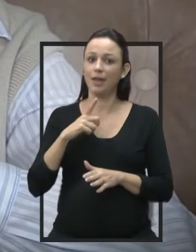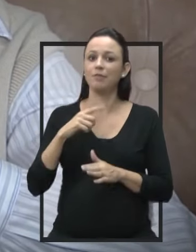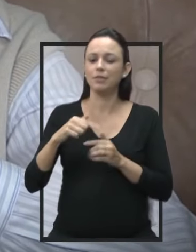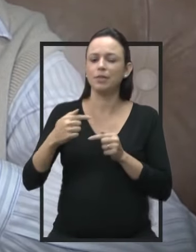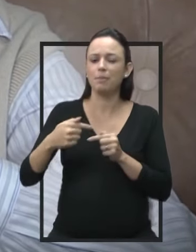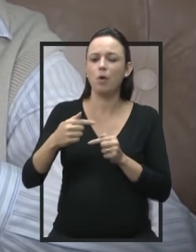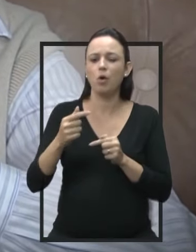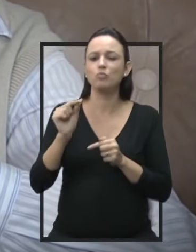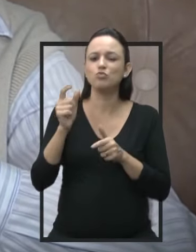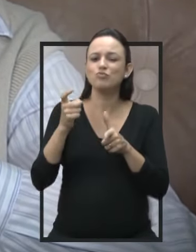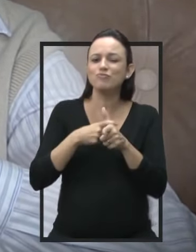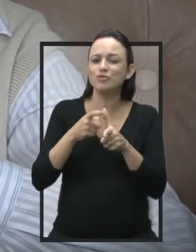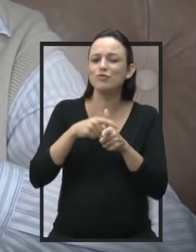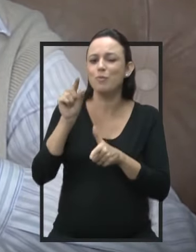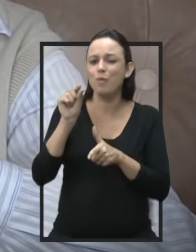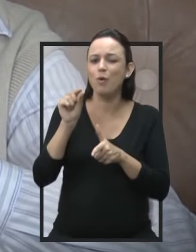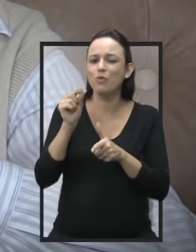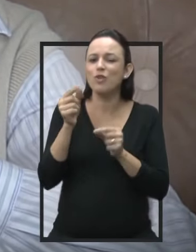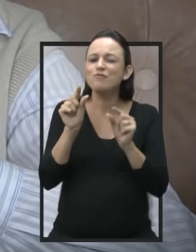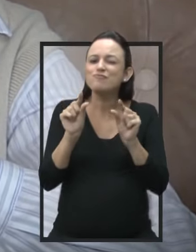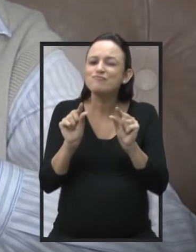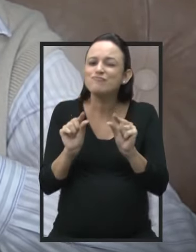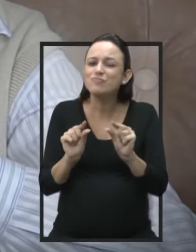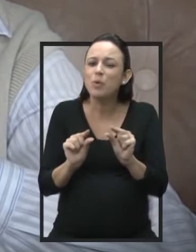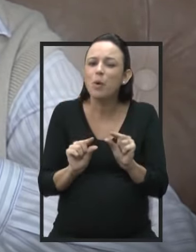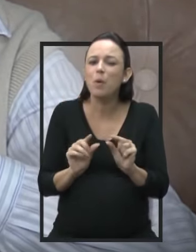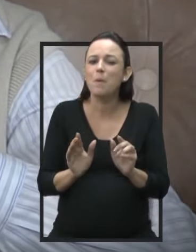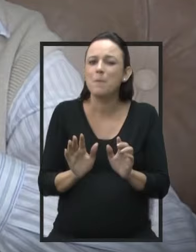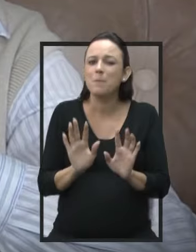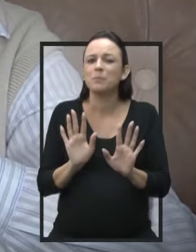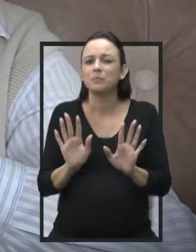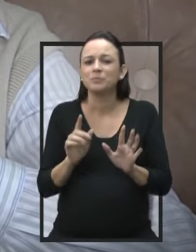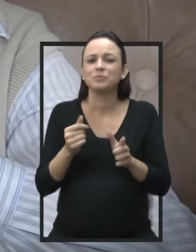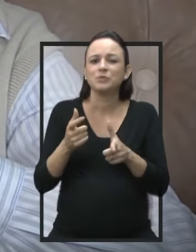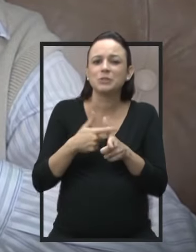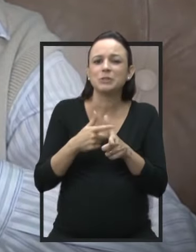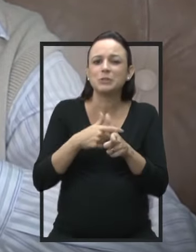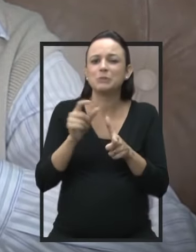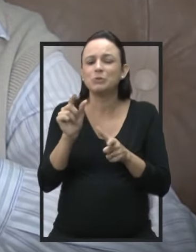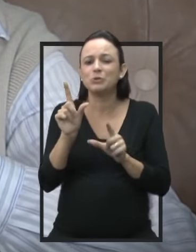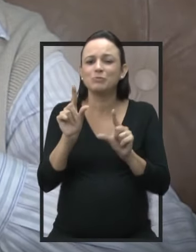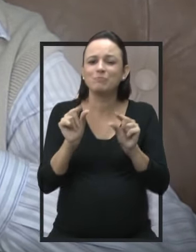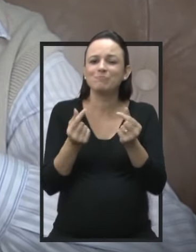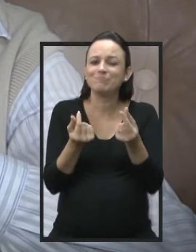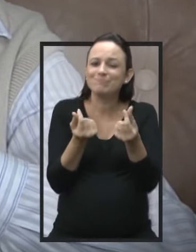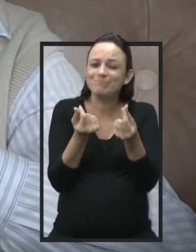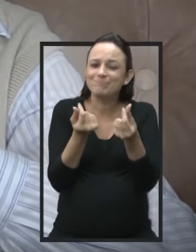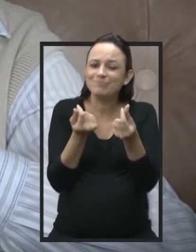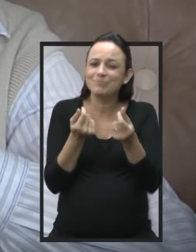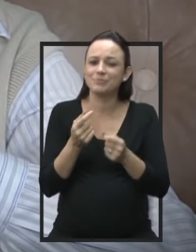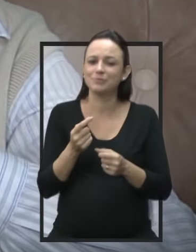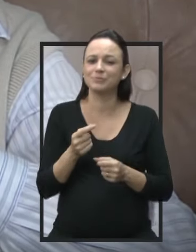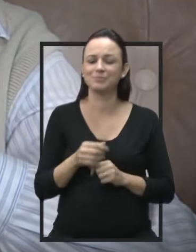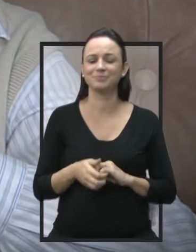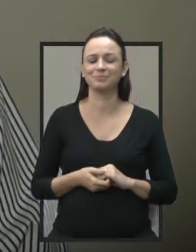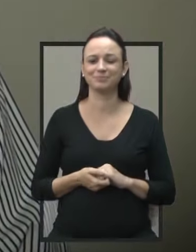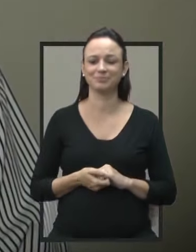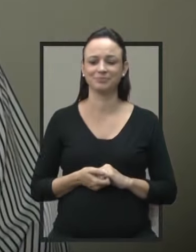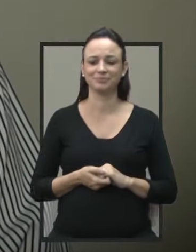numa situação bem capengazinha, viu? Com relação às finanças da prefeitura não ficou